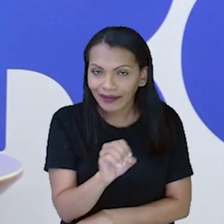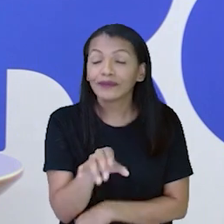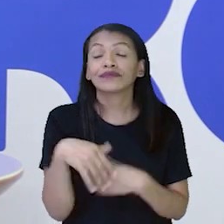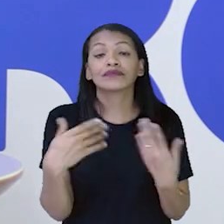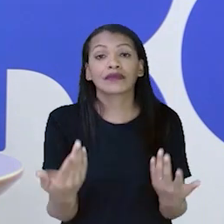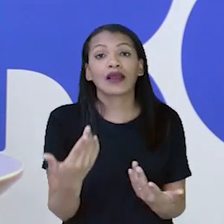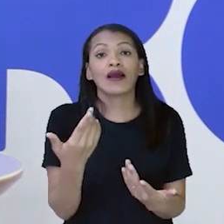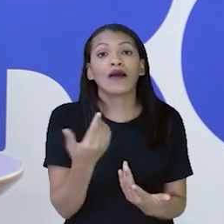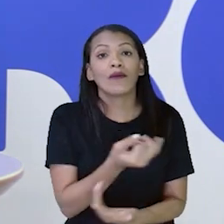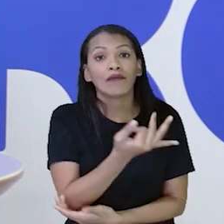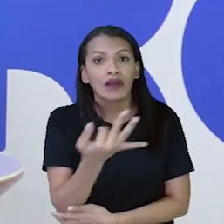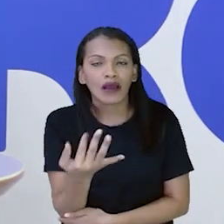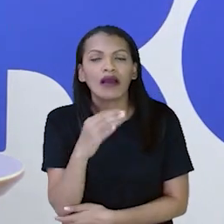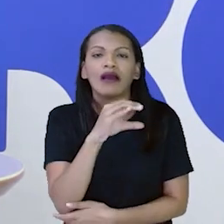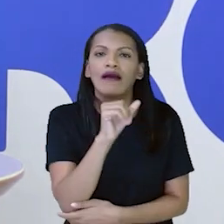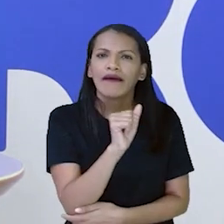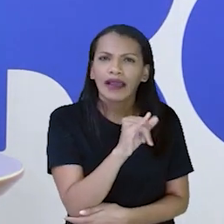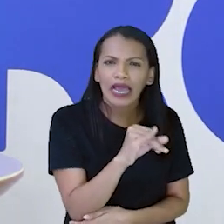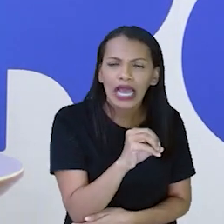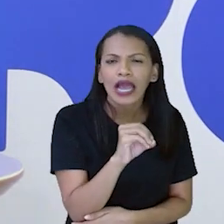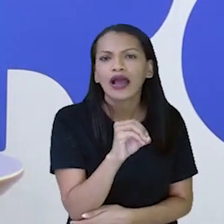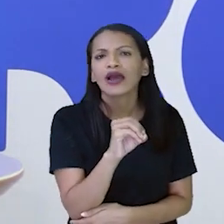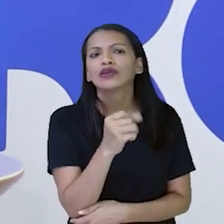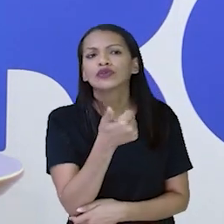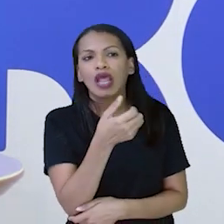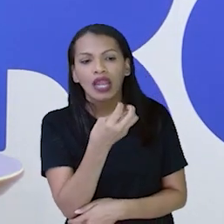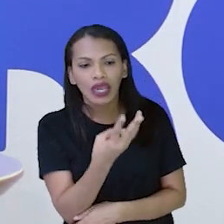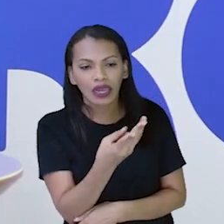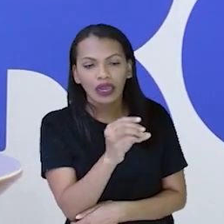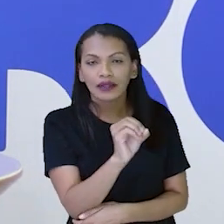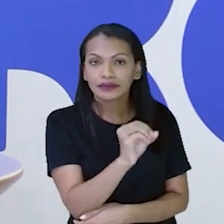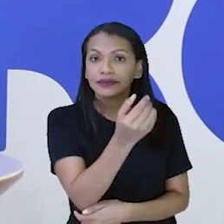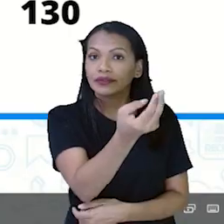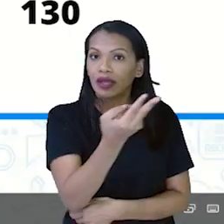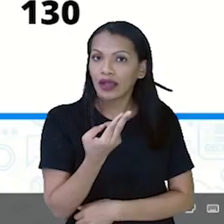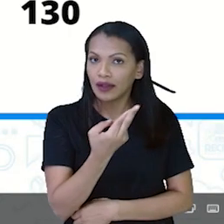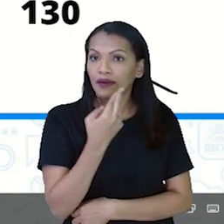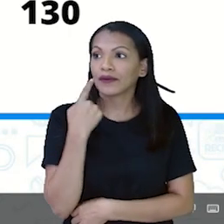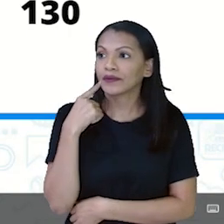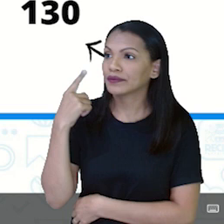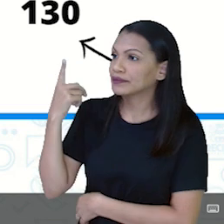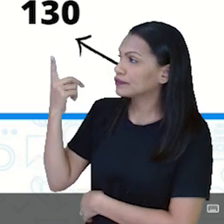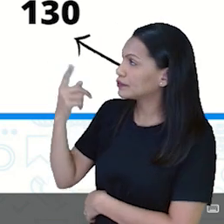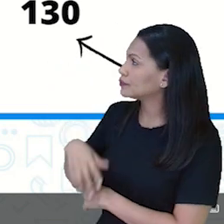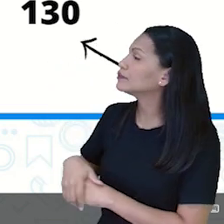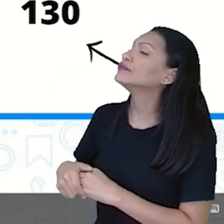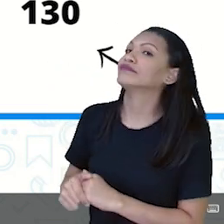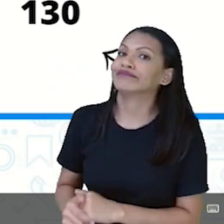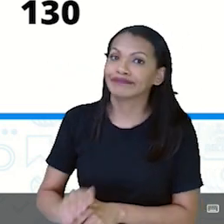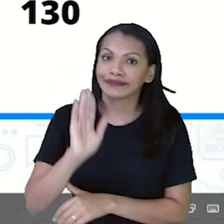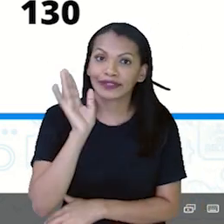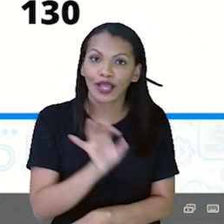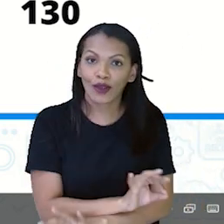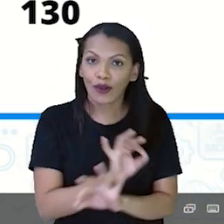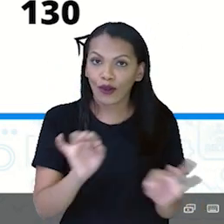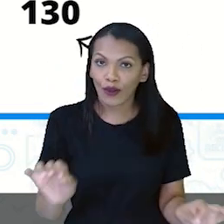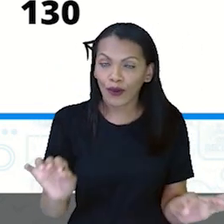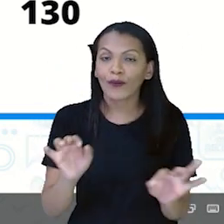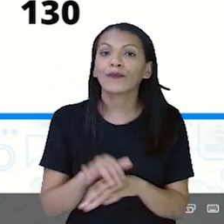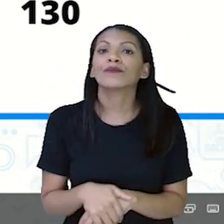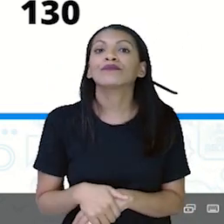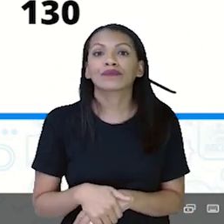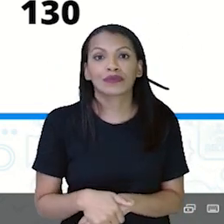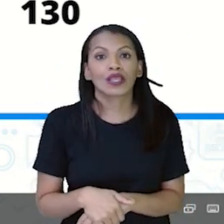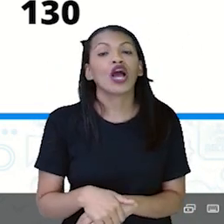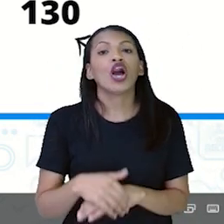Arthur, Laura, todo mundo falou 130. Estão Ótimo, de olha aí, ó. parabéns. Já tem ali o cálculo armado, número debaixo de